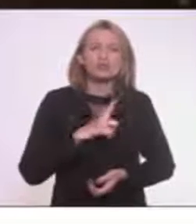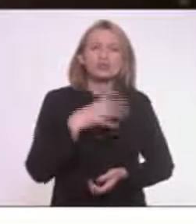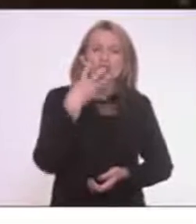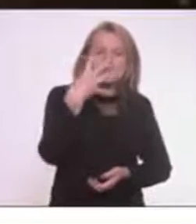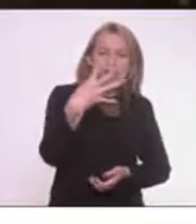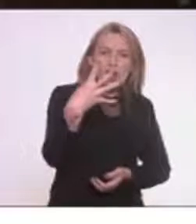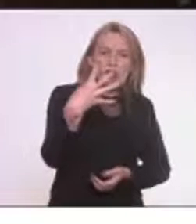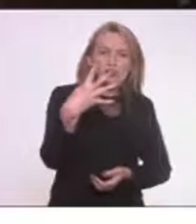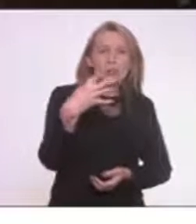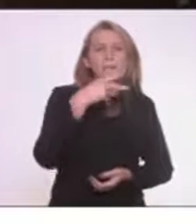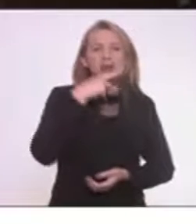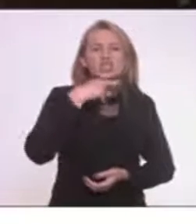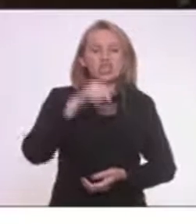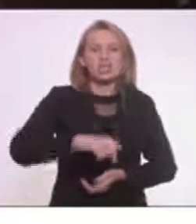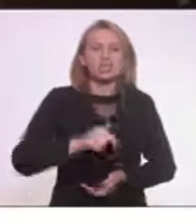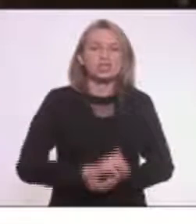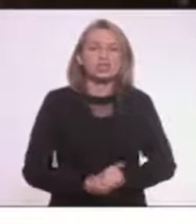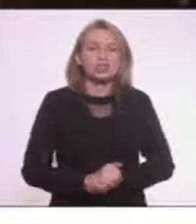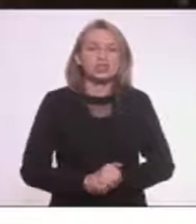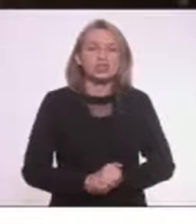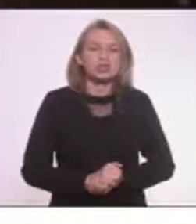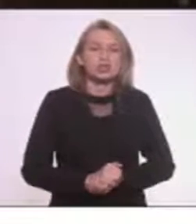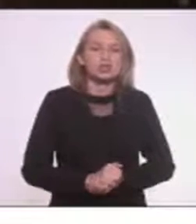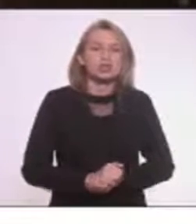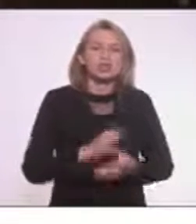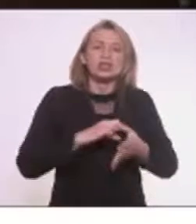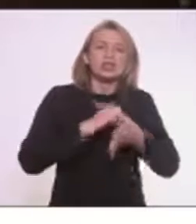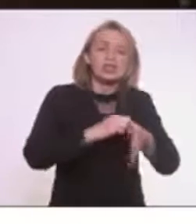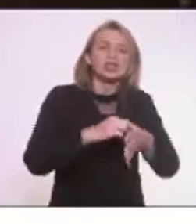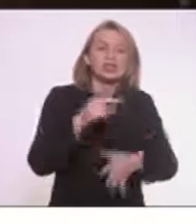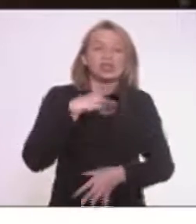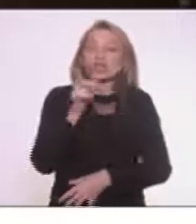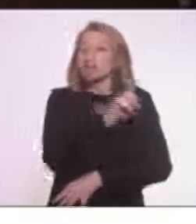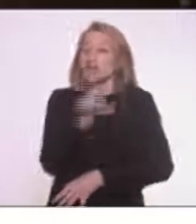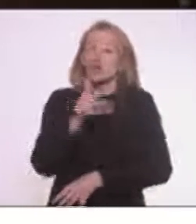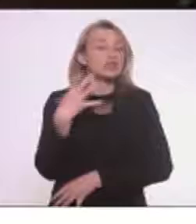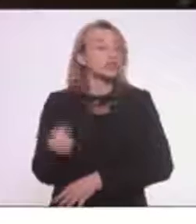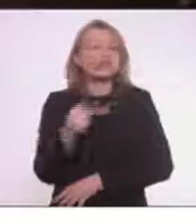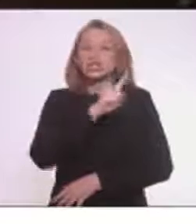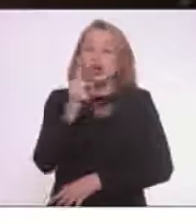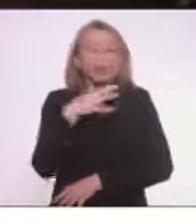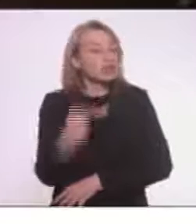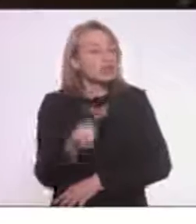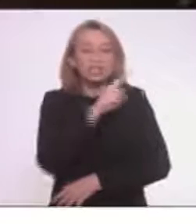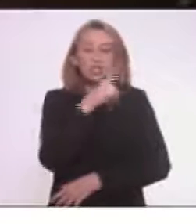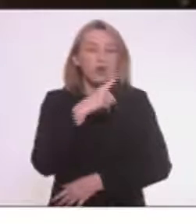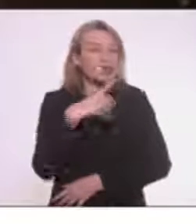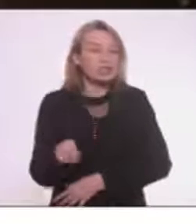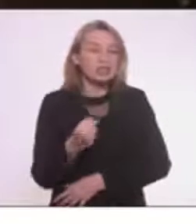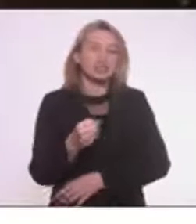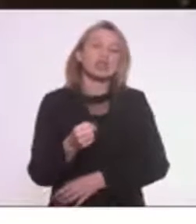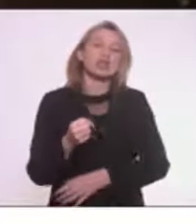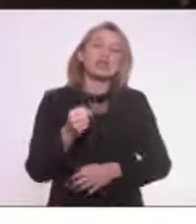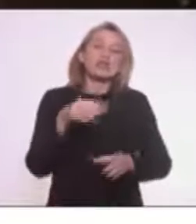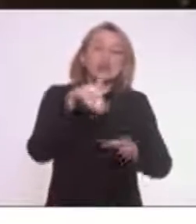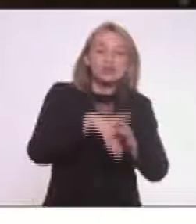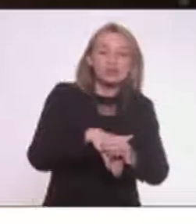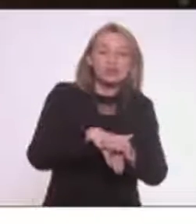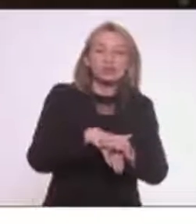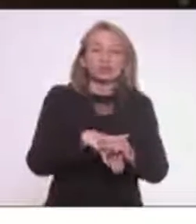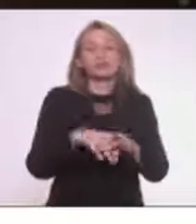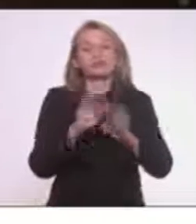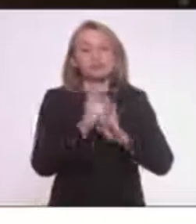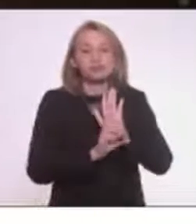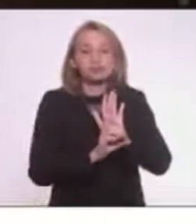4 partidos com suas lideranças dizendo que não aceitam votar uma emenda constitucional que